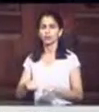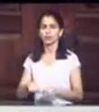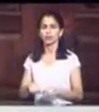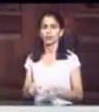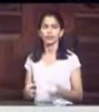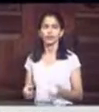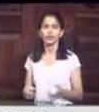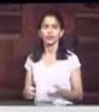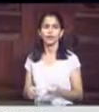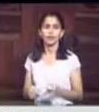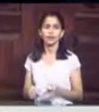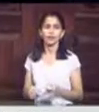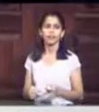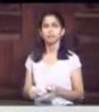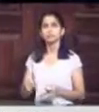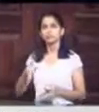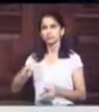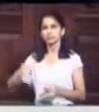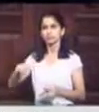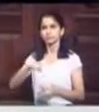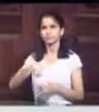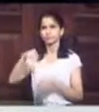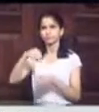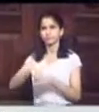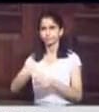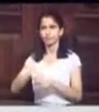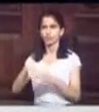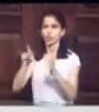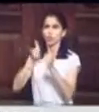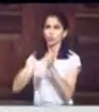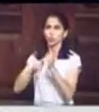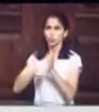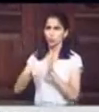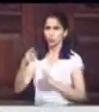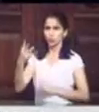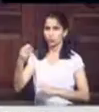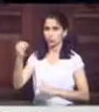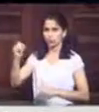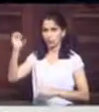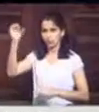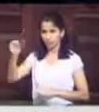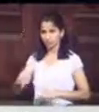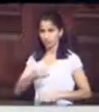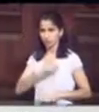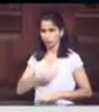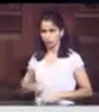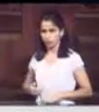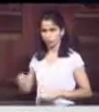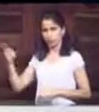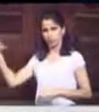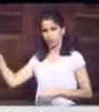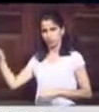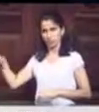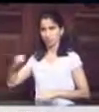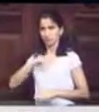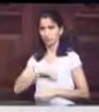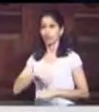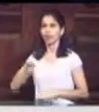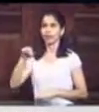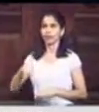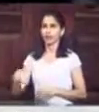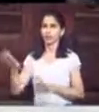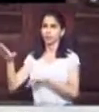a gente votou 30% da redução do salário do governador. Então, eu vou começar a coletar e